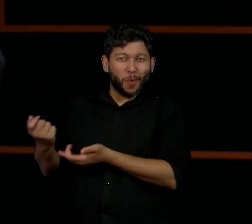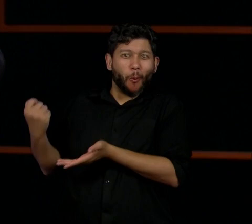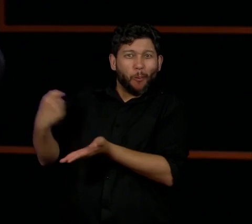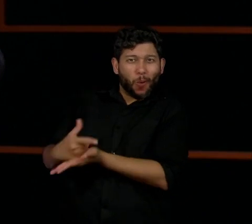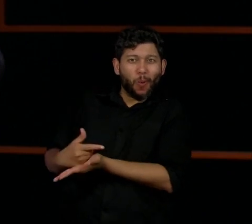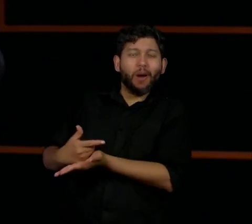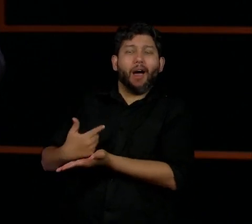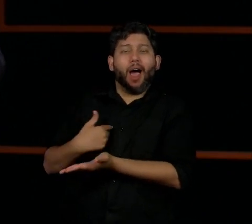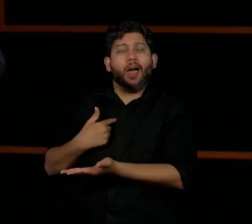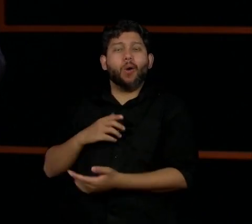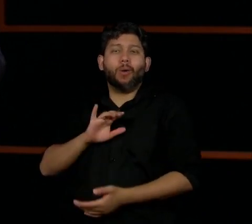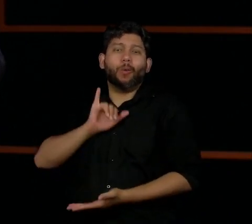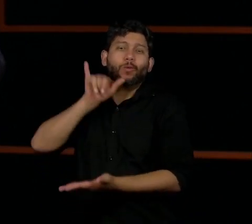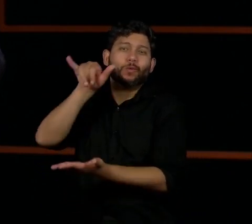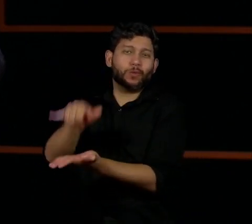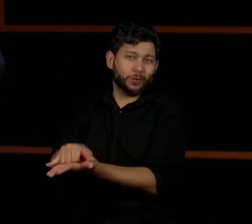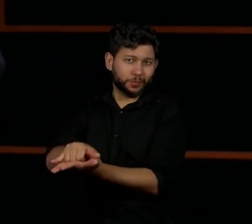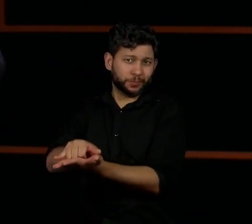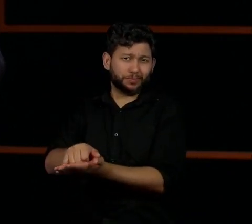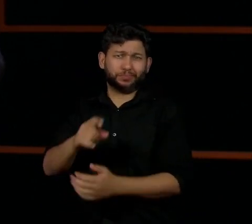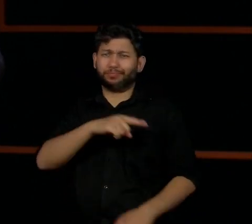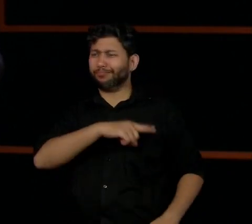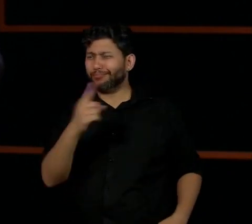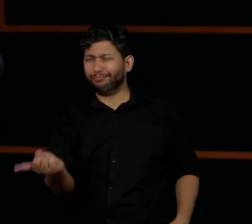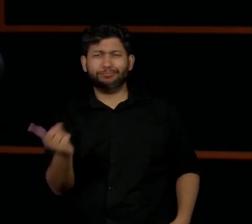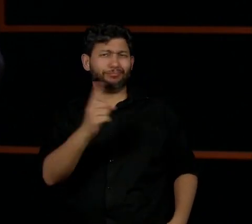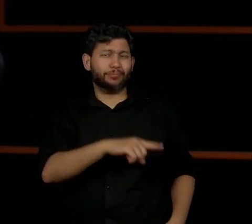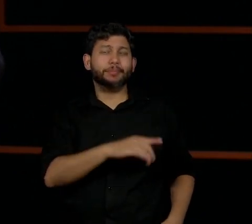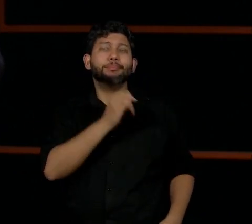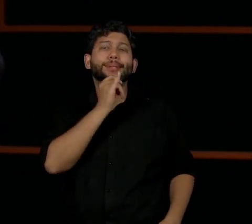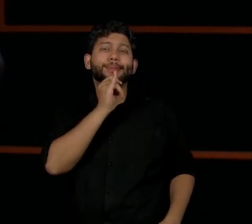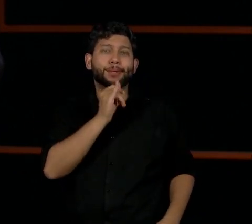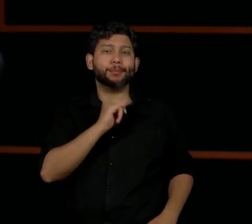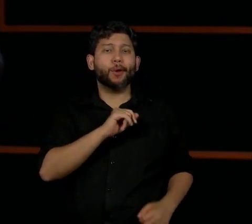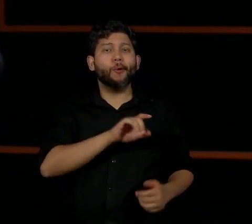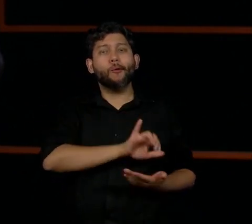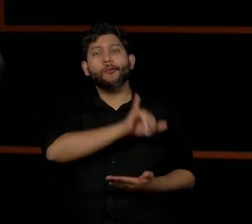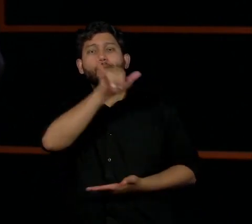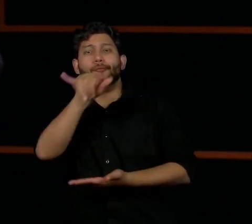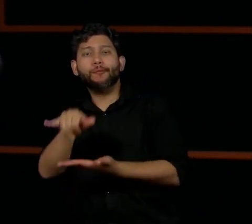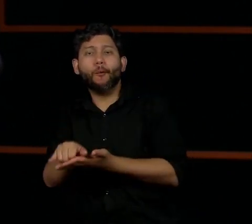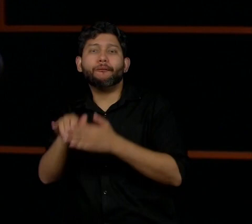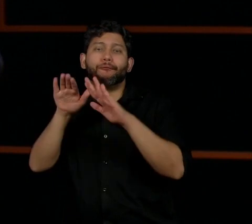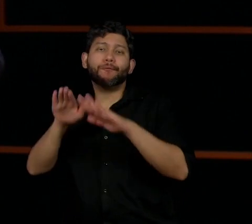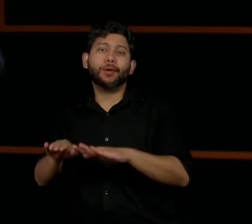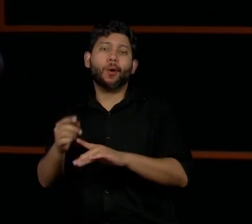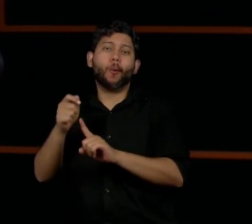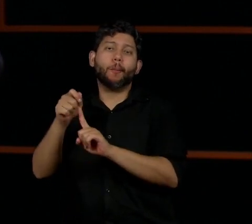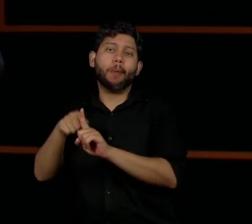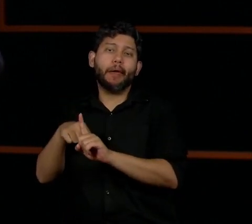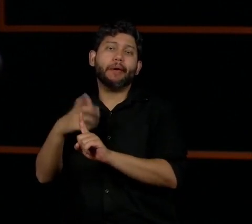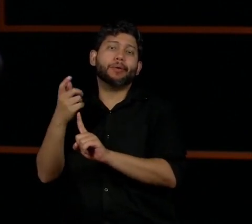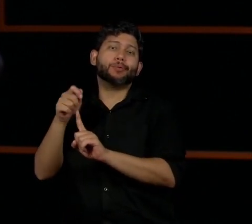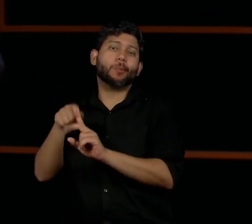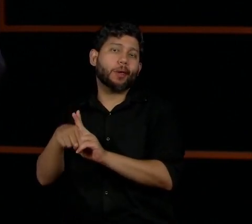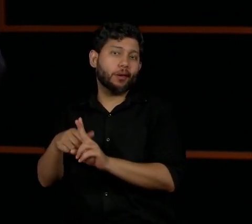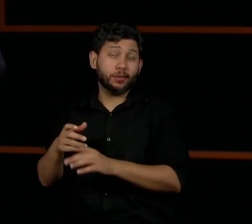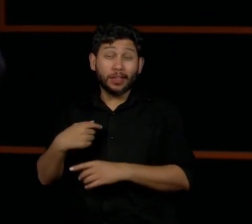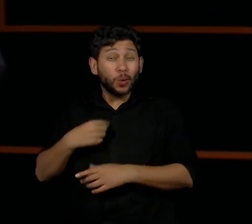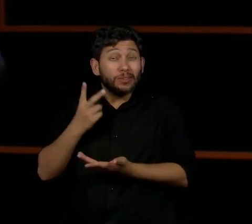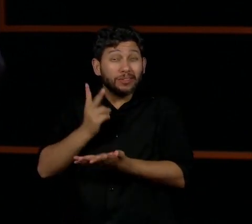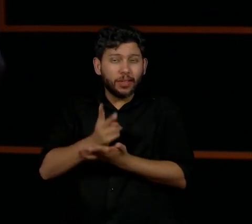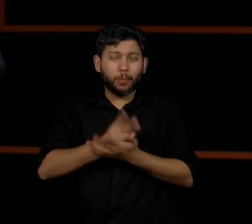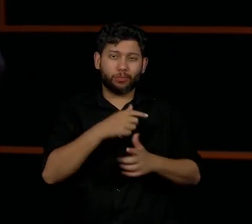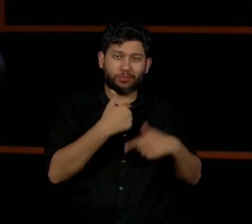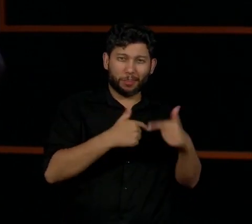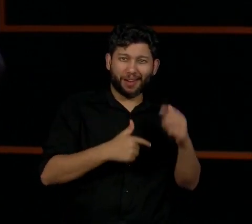vez de avião, volto ao Rio de Janeiro. Isso foram 10 anos. Ficava lá 2 meses, ficava um mês, acabava o dinheirinho da rádio, sempre nas férias das